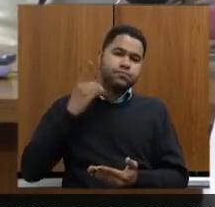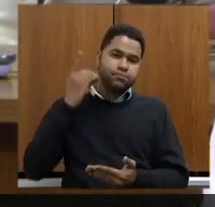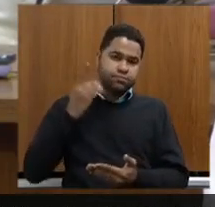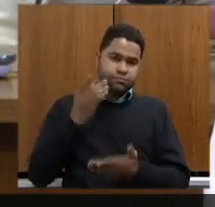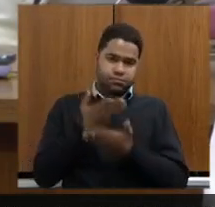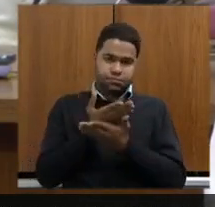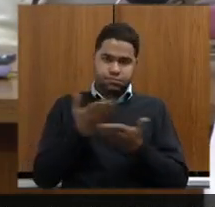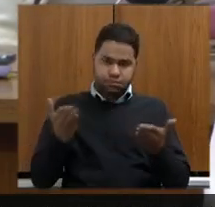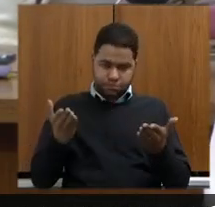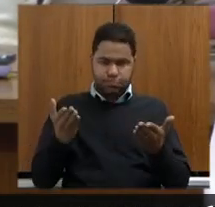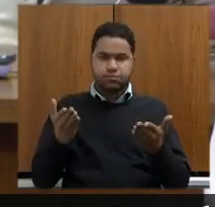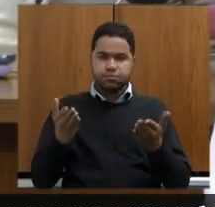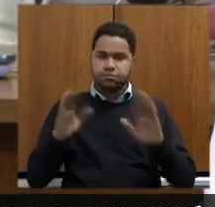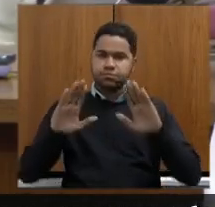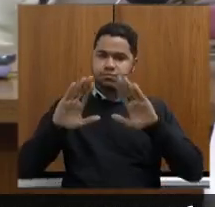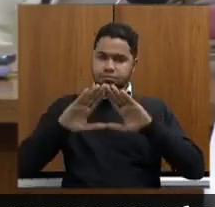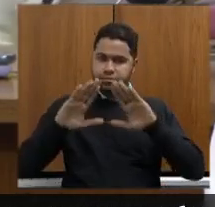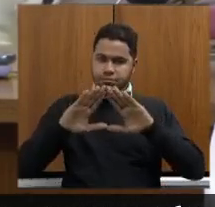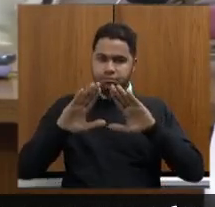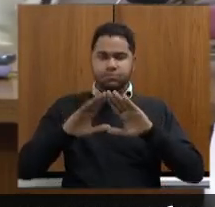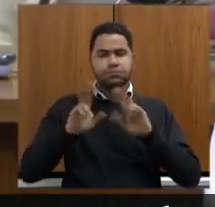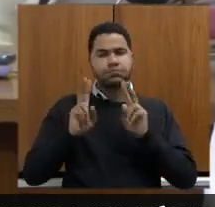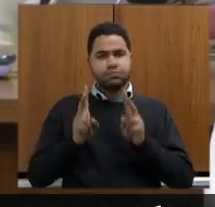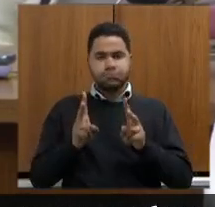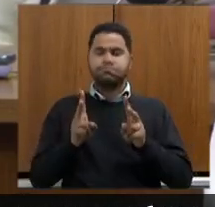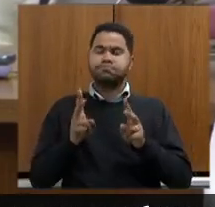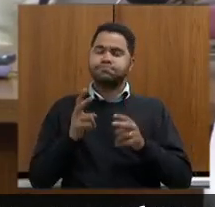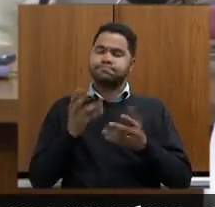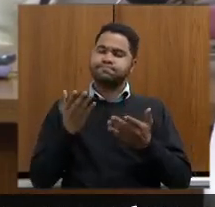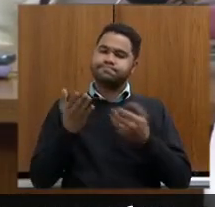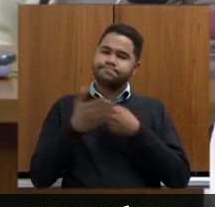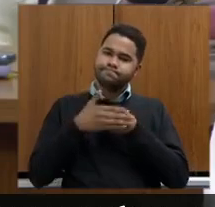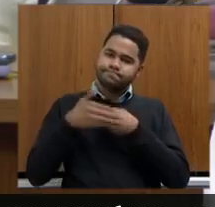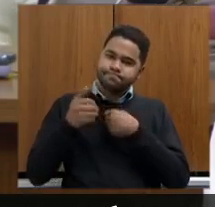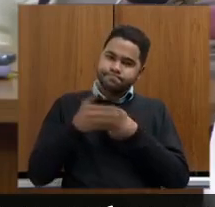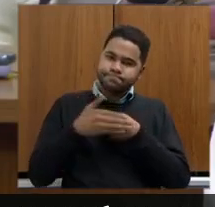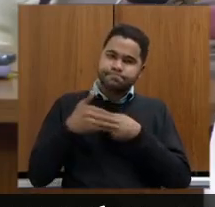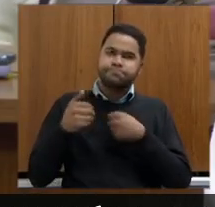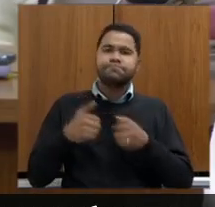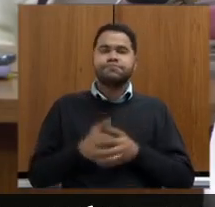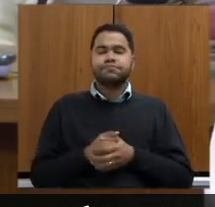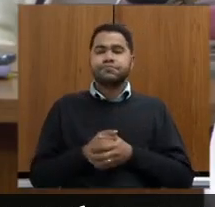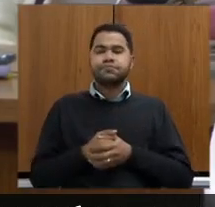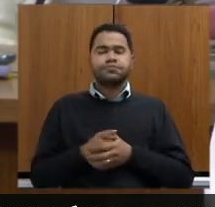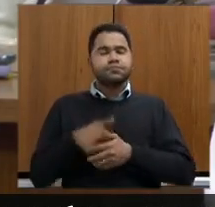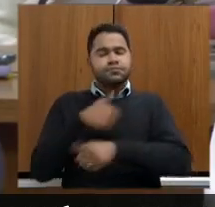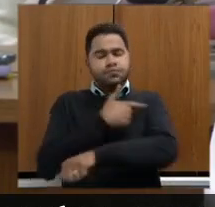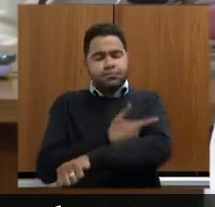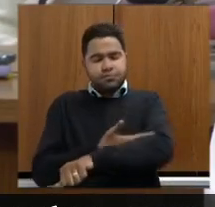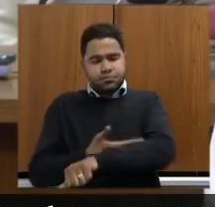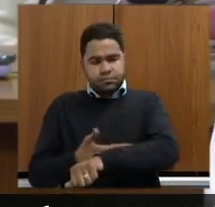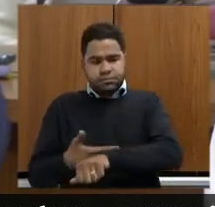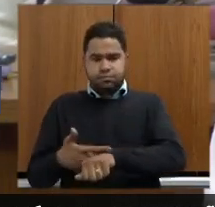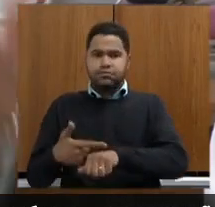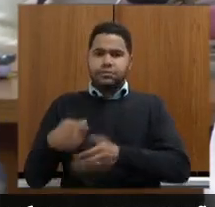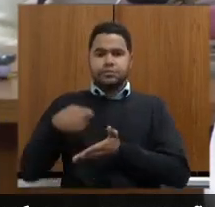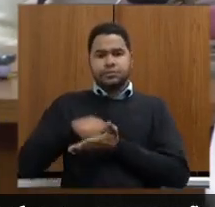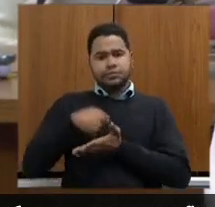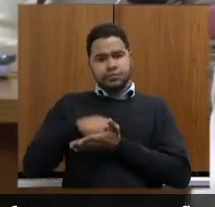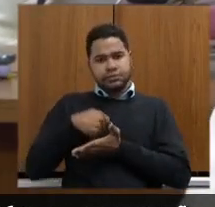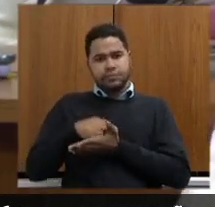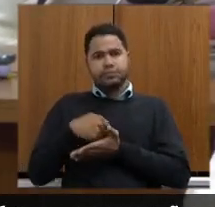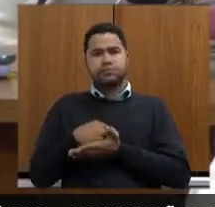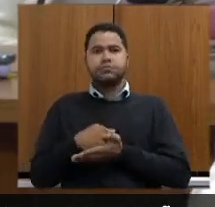deputados Assembleia Legislativa não é sempre muito cordiais comigo sempre muito educado os mesmo a sua cobrança